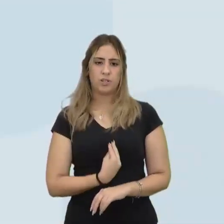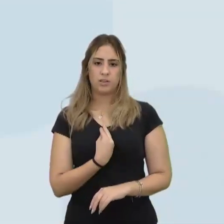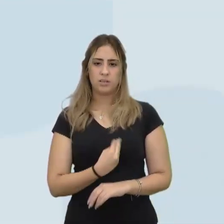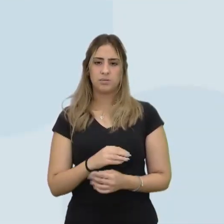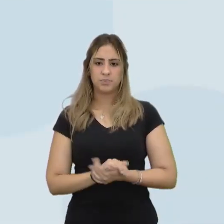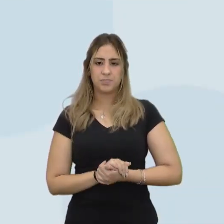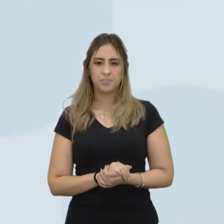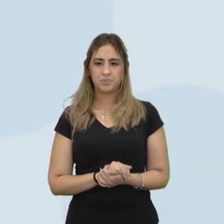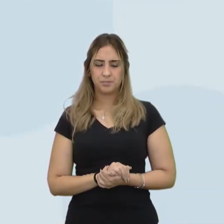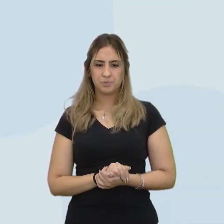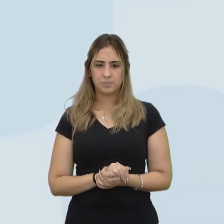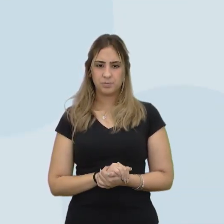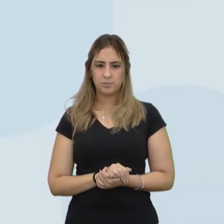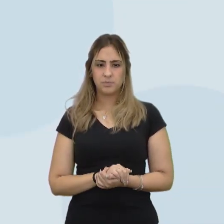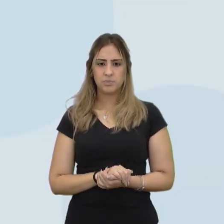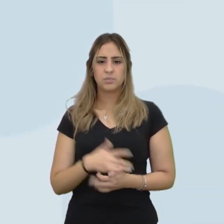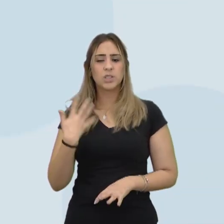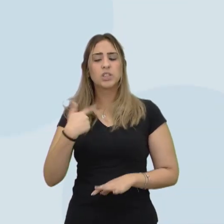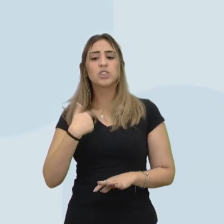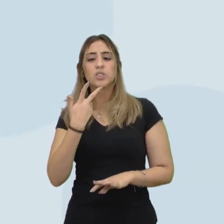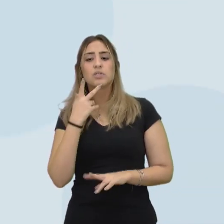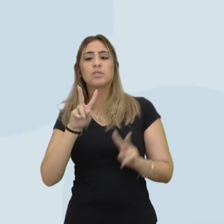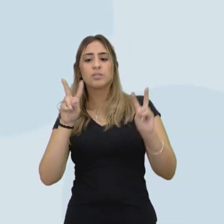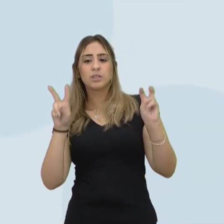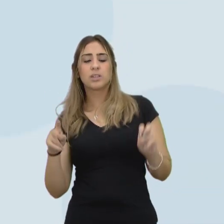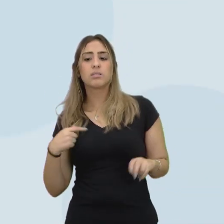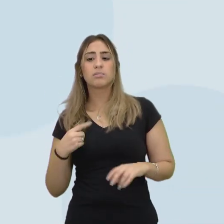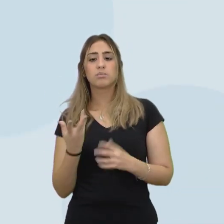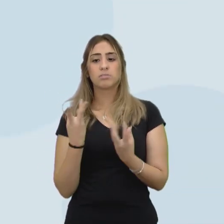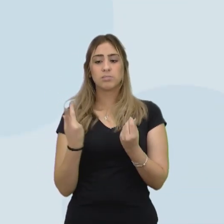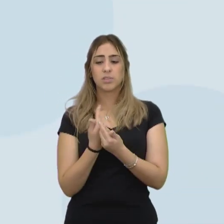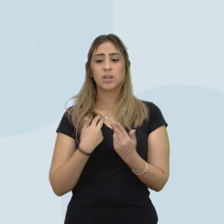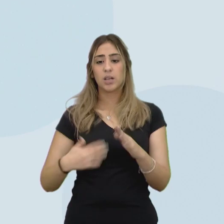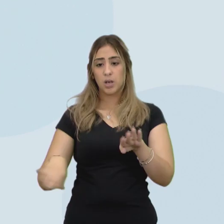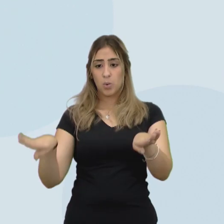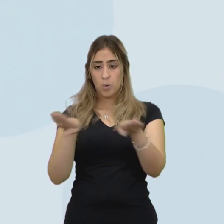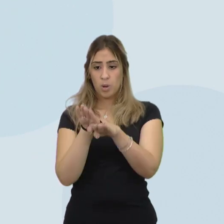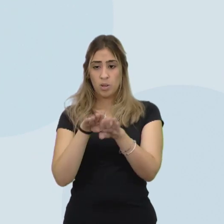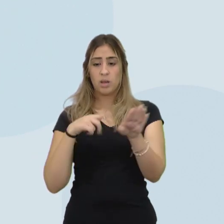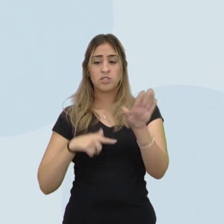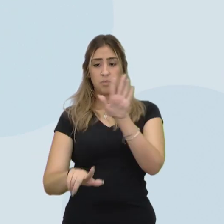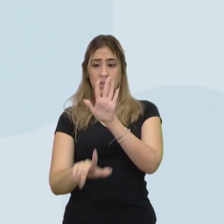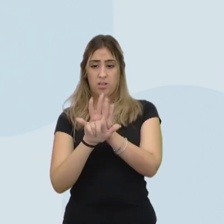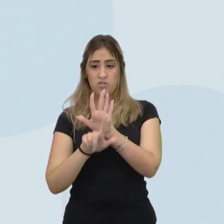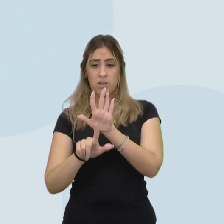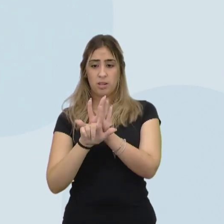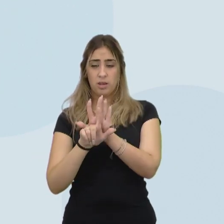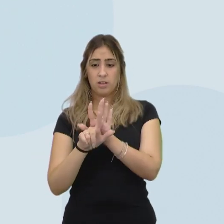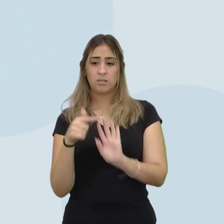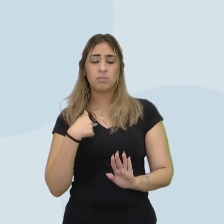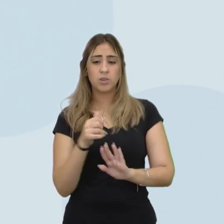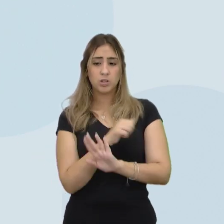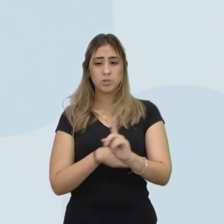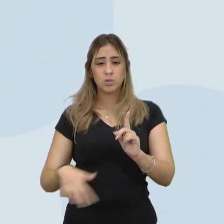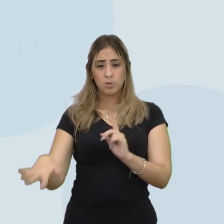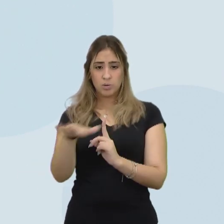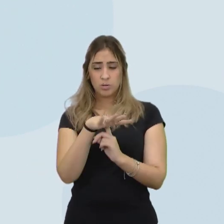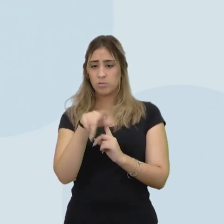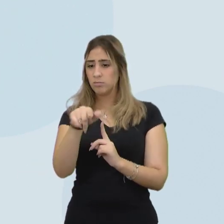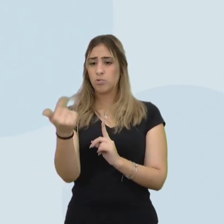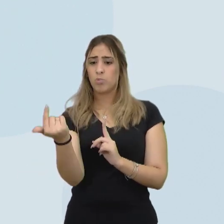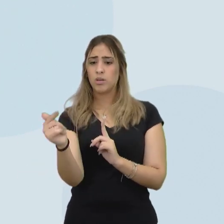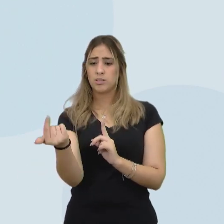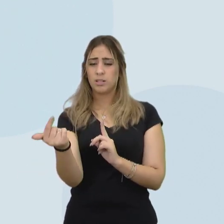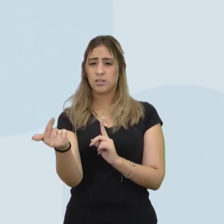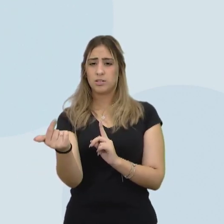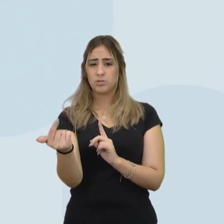lá, quando a gente fala de isonomia, é a plena igualdade perante a lei. Numa sociedade segregada, isso não existe,